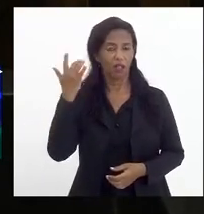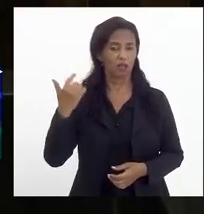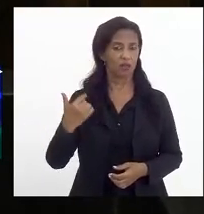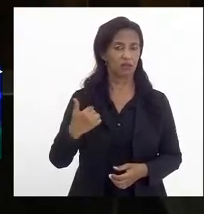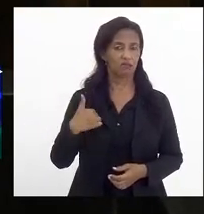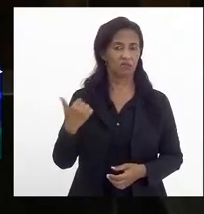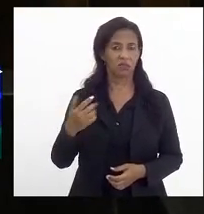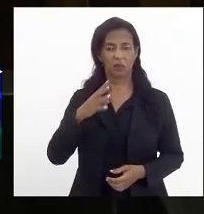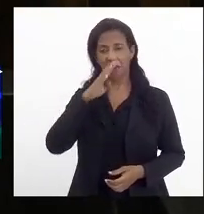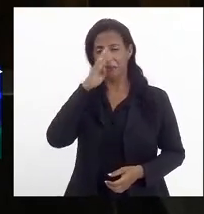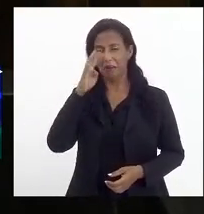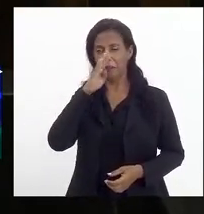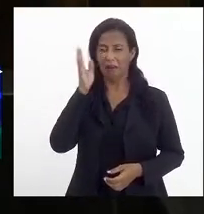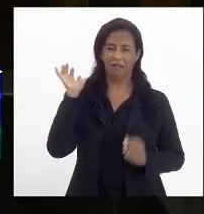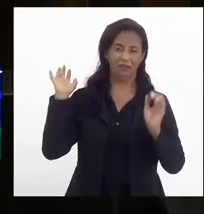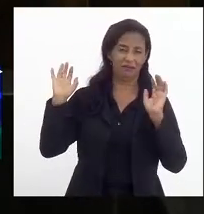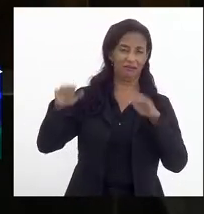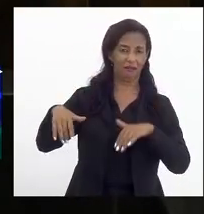exagerando